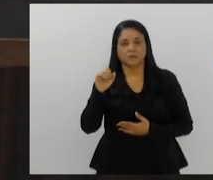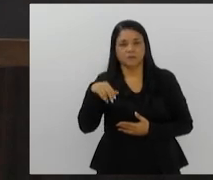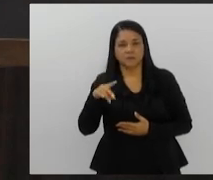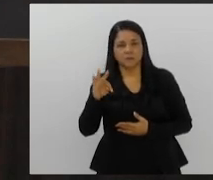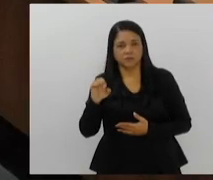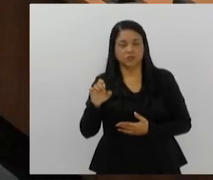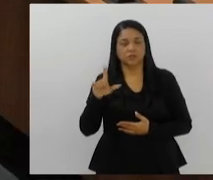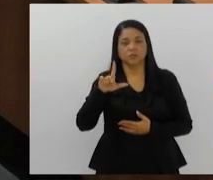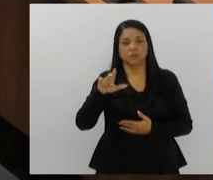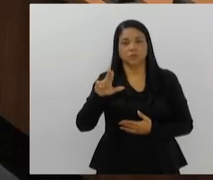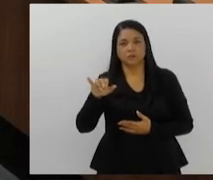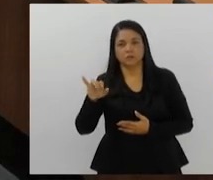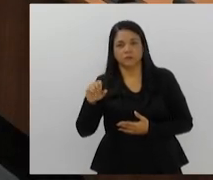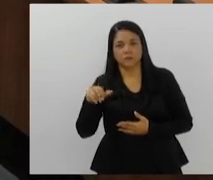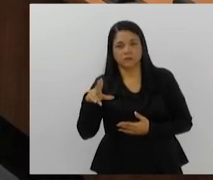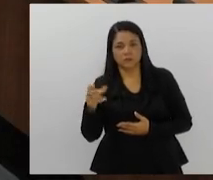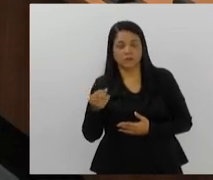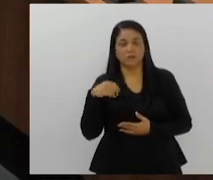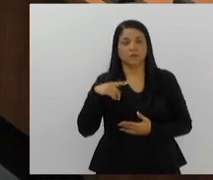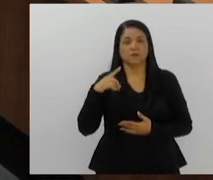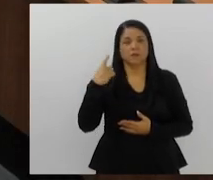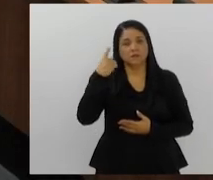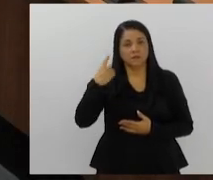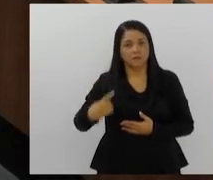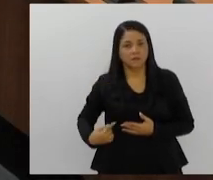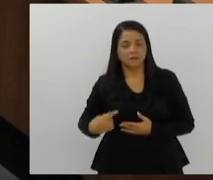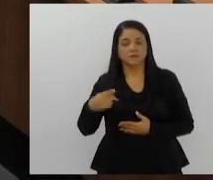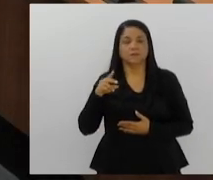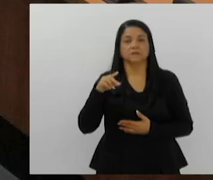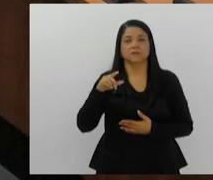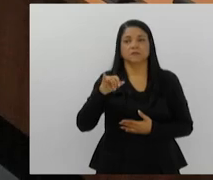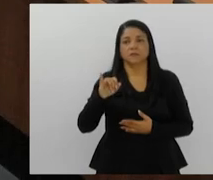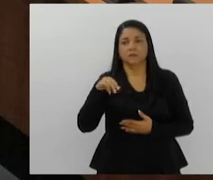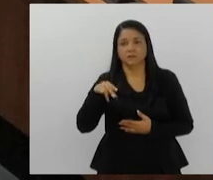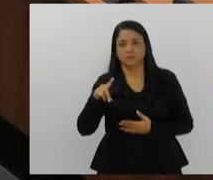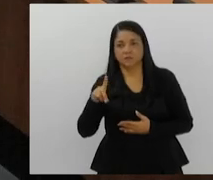deputada Dani Monteiro, deputada Índia Armelau,